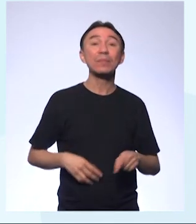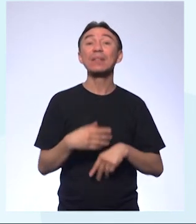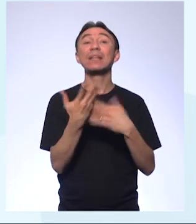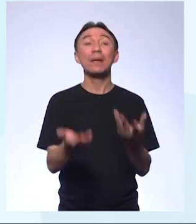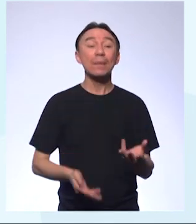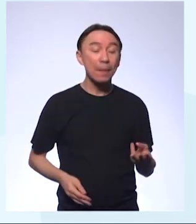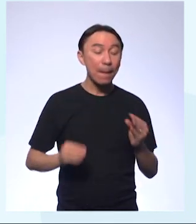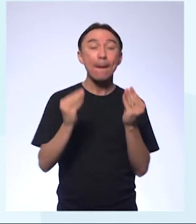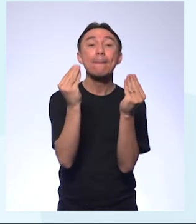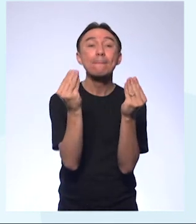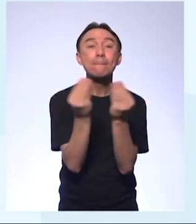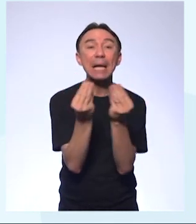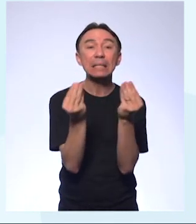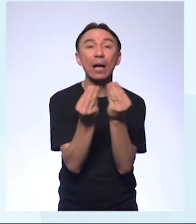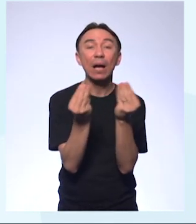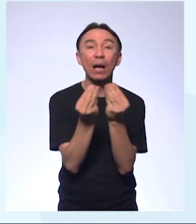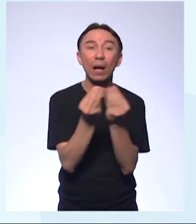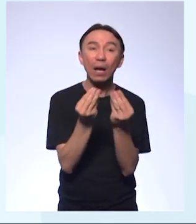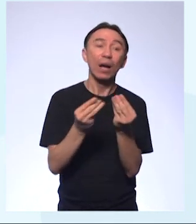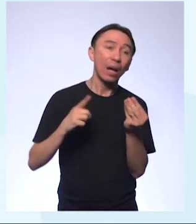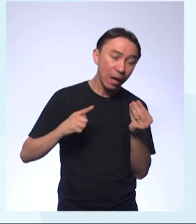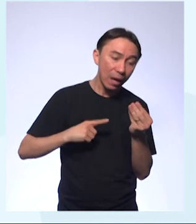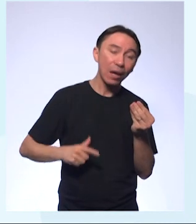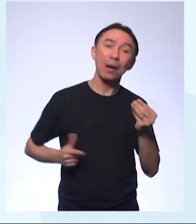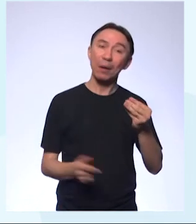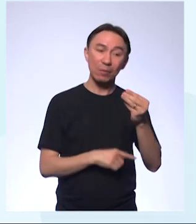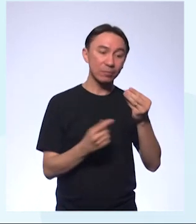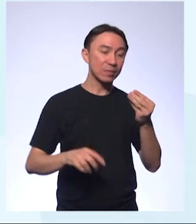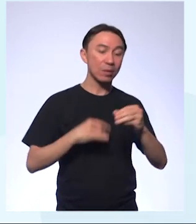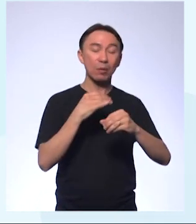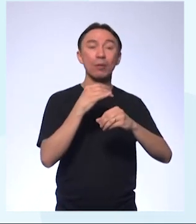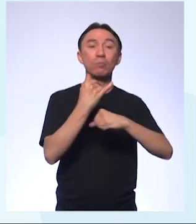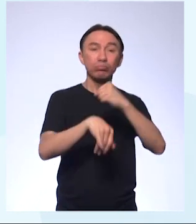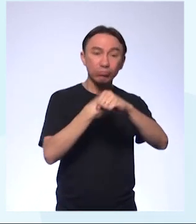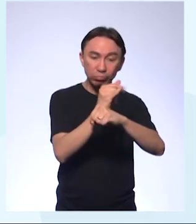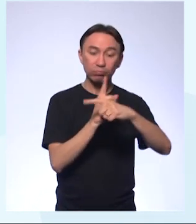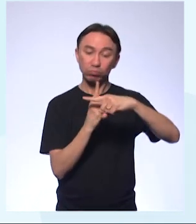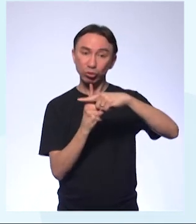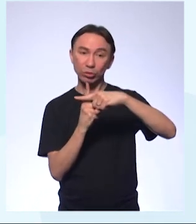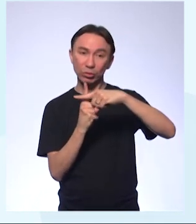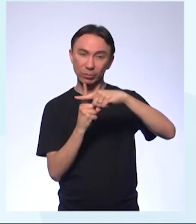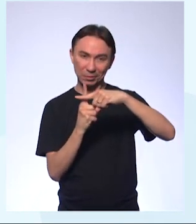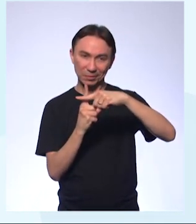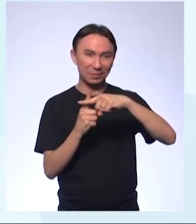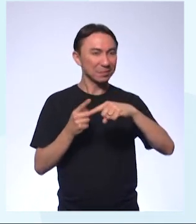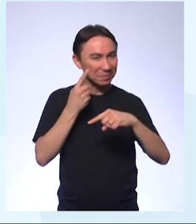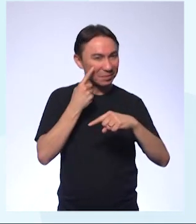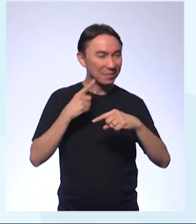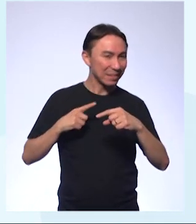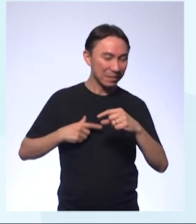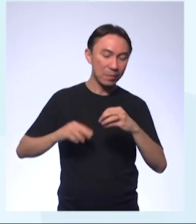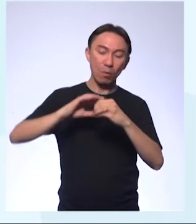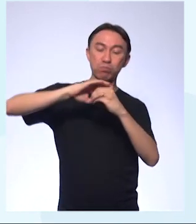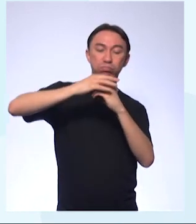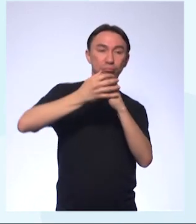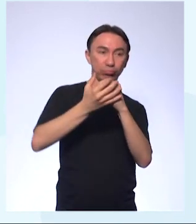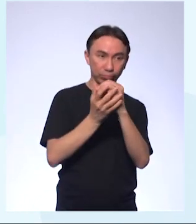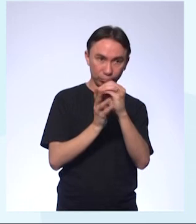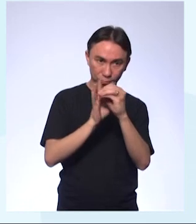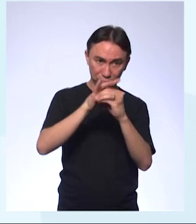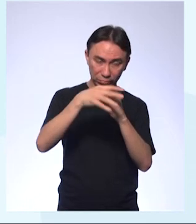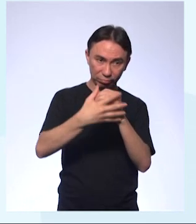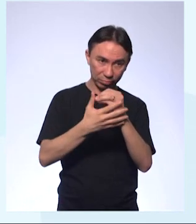menor partícula a mais. A presença de elétrons, que foram as cargas, ou essas partículas subatômicas que o